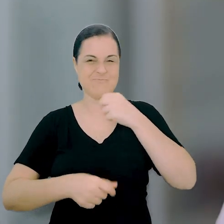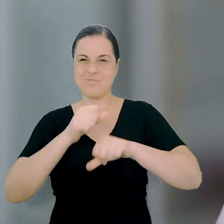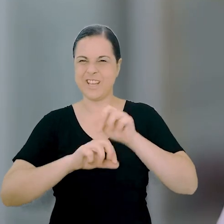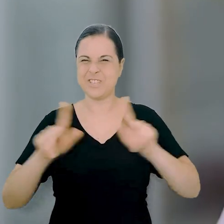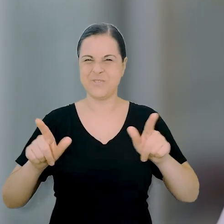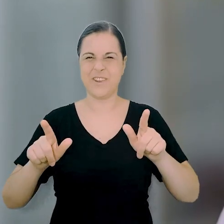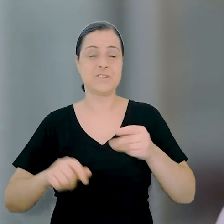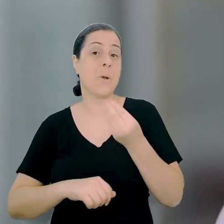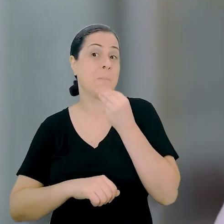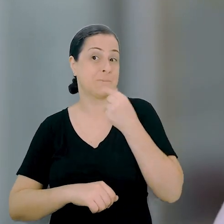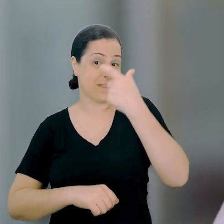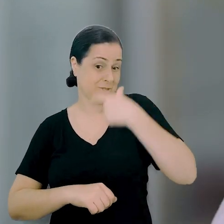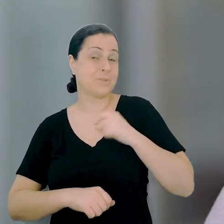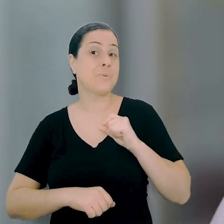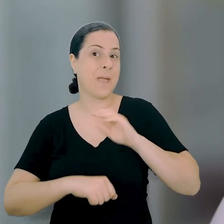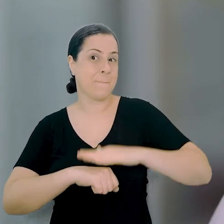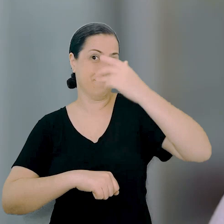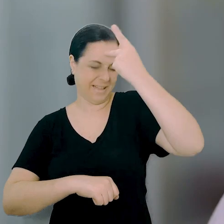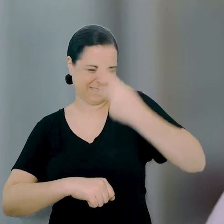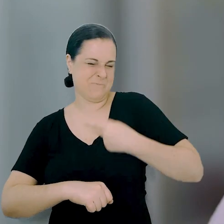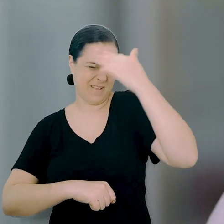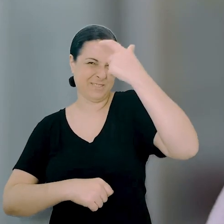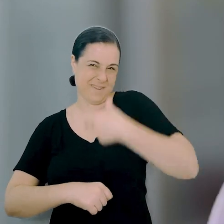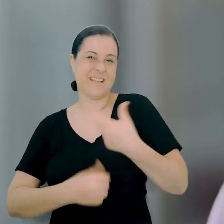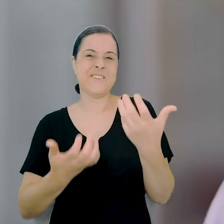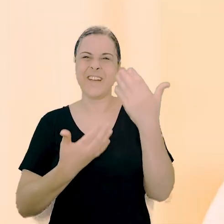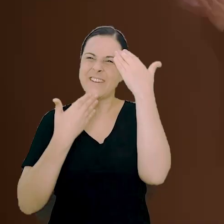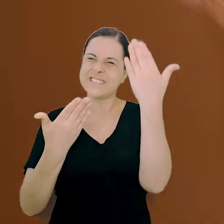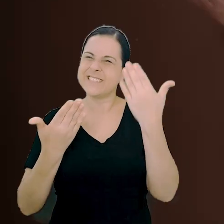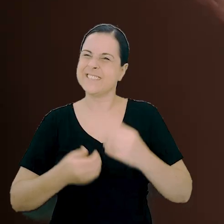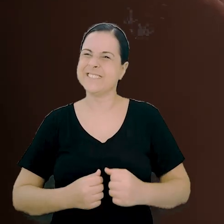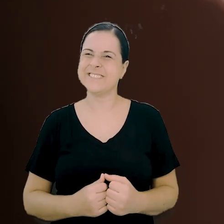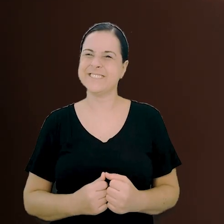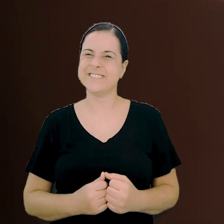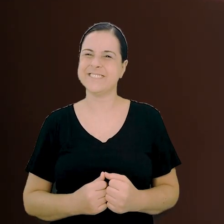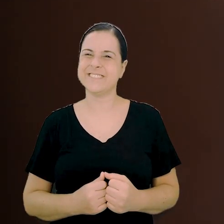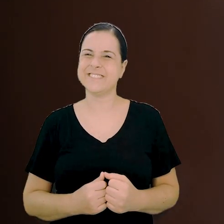mudada e com possibilidades de ser muito mais eu. E quero agradecer por isso.